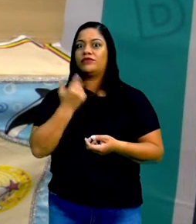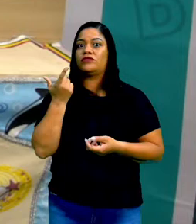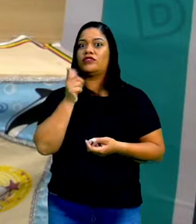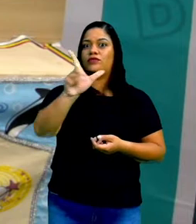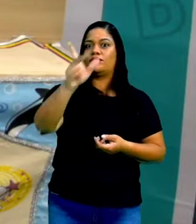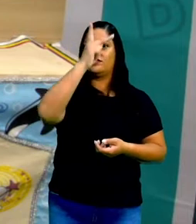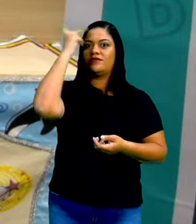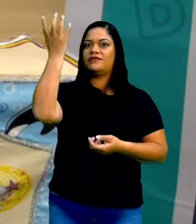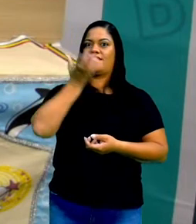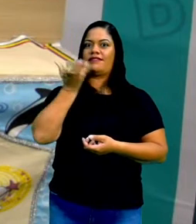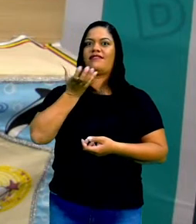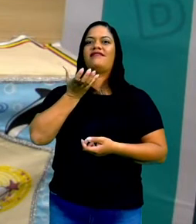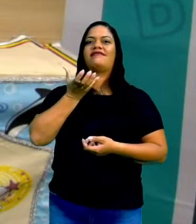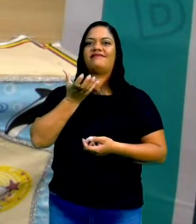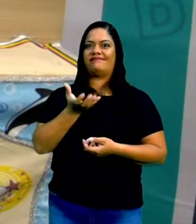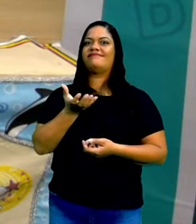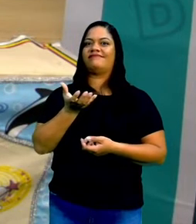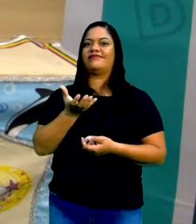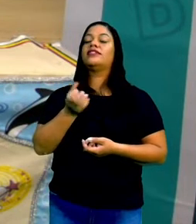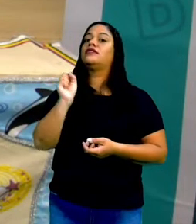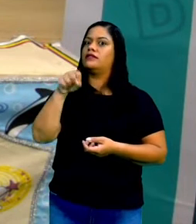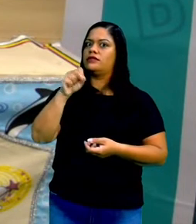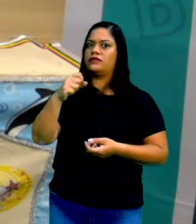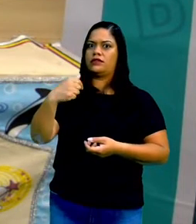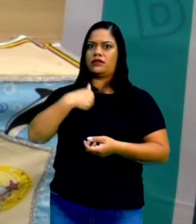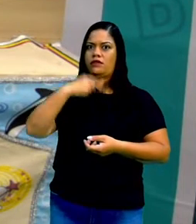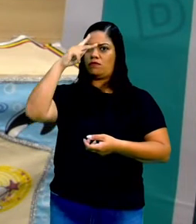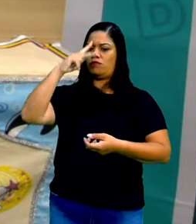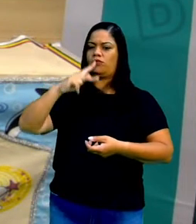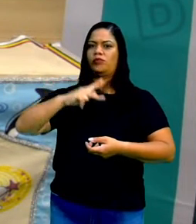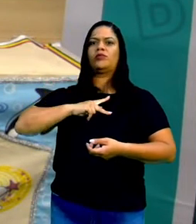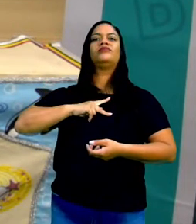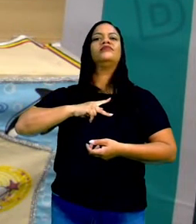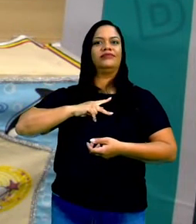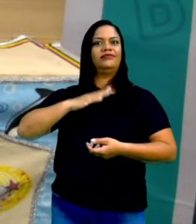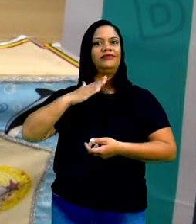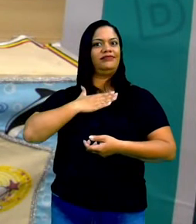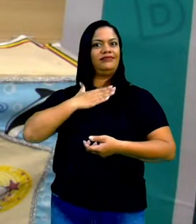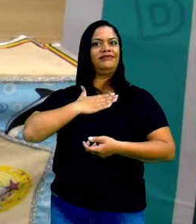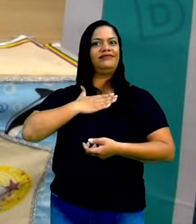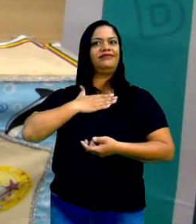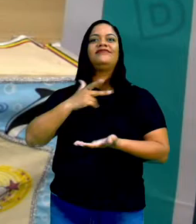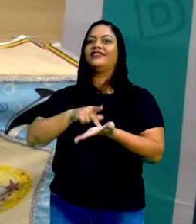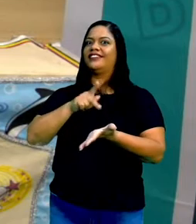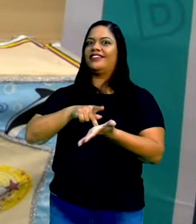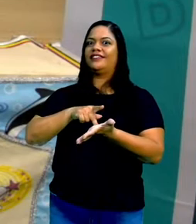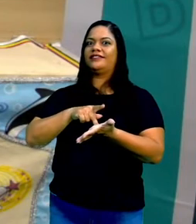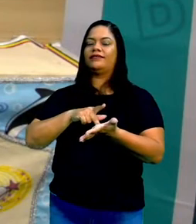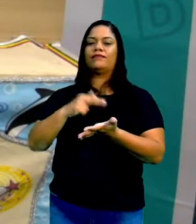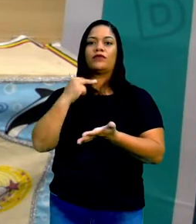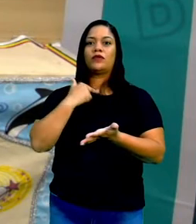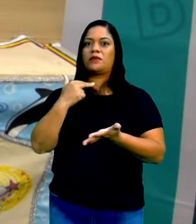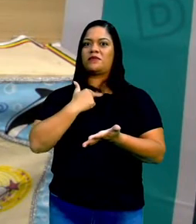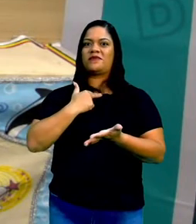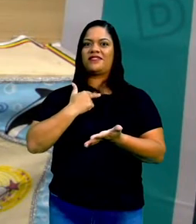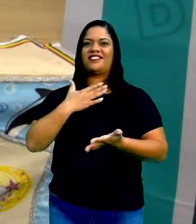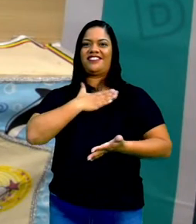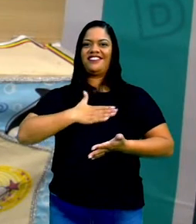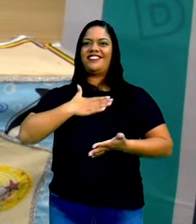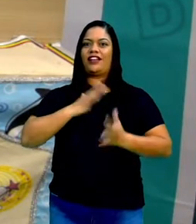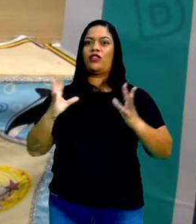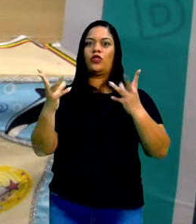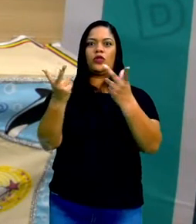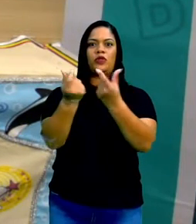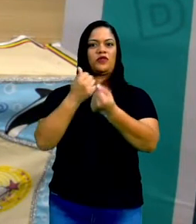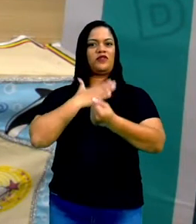que os outros querem, e sim o que nós somos. Não dá para agradar a